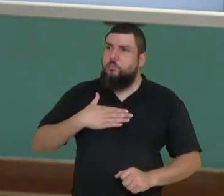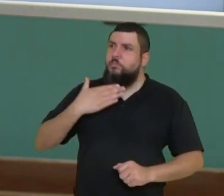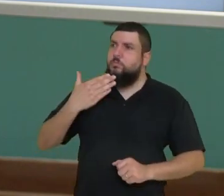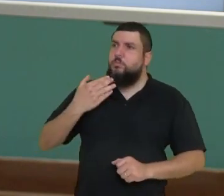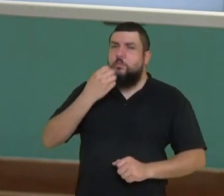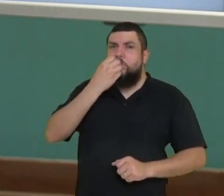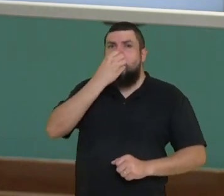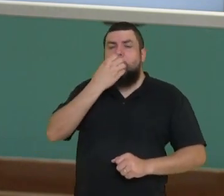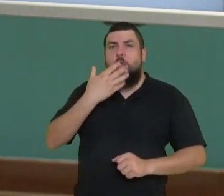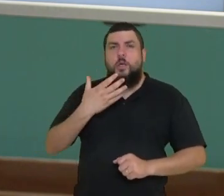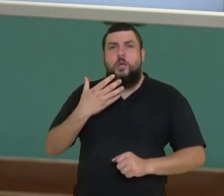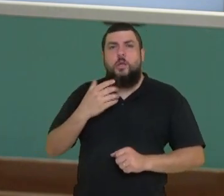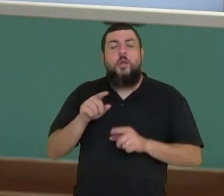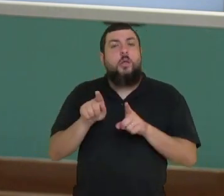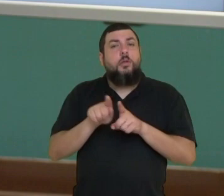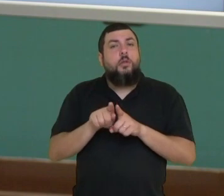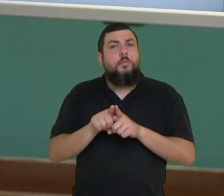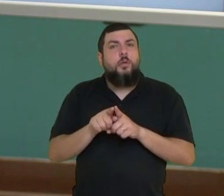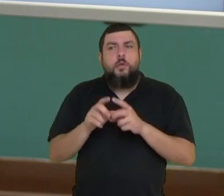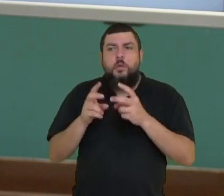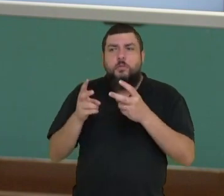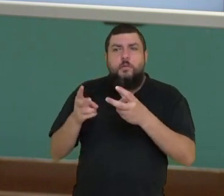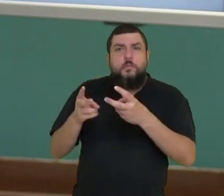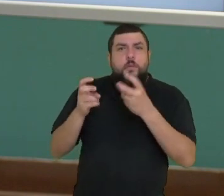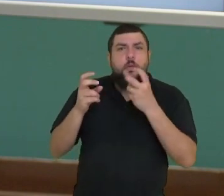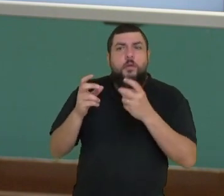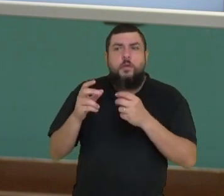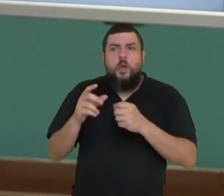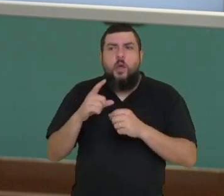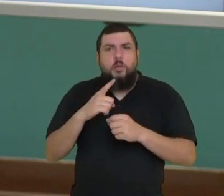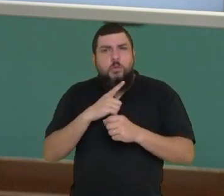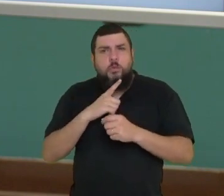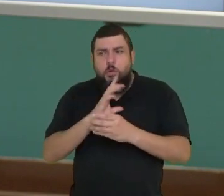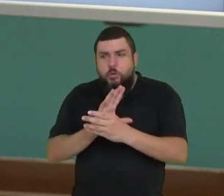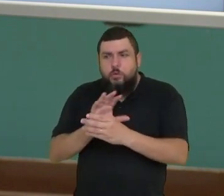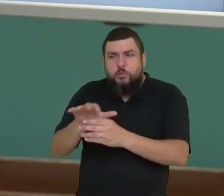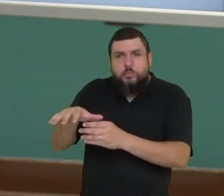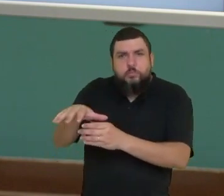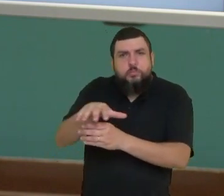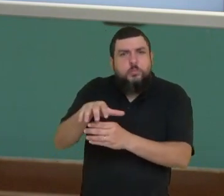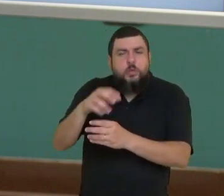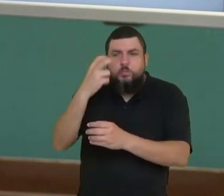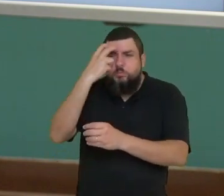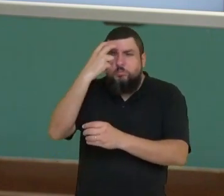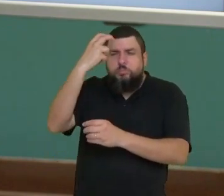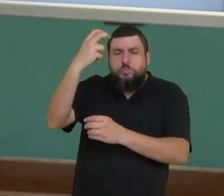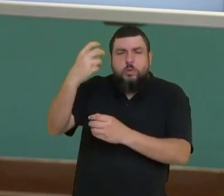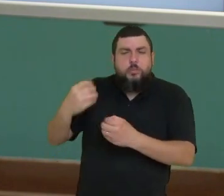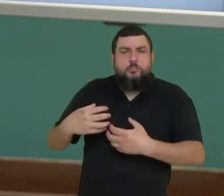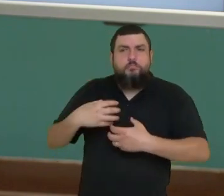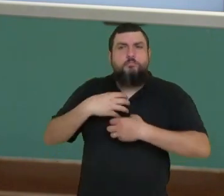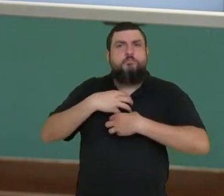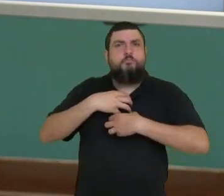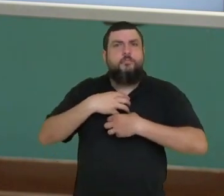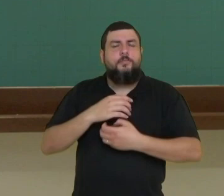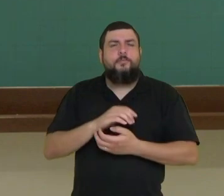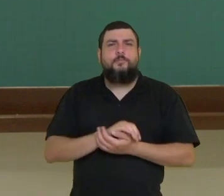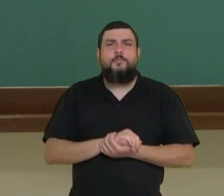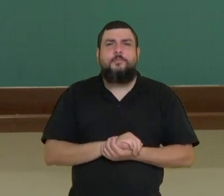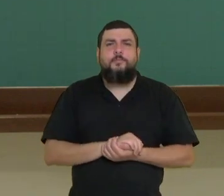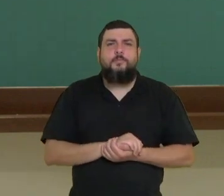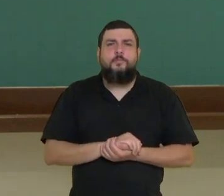me deparar com pessoas que têm muita leitura, muito preparo e me surpreendam no discurso. O